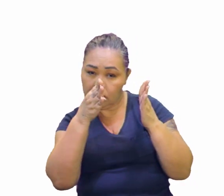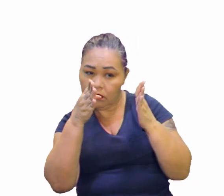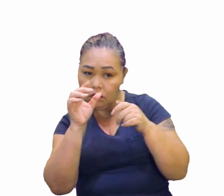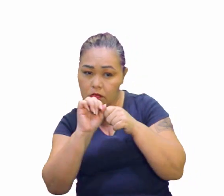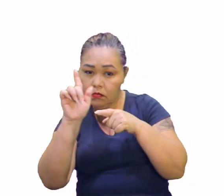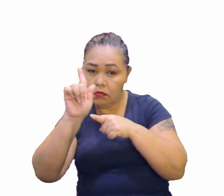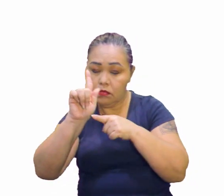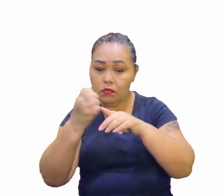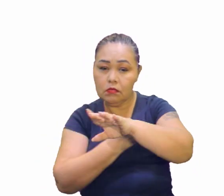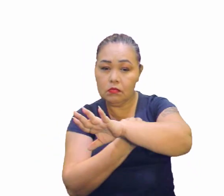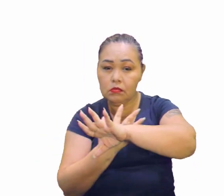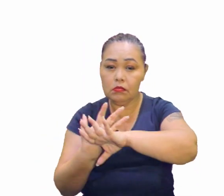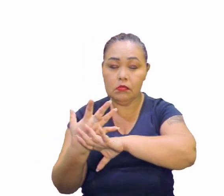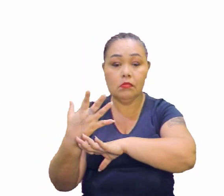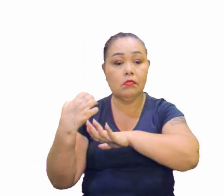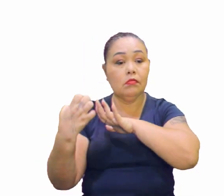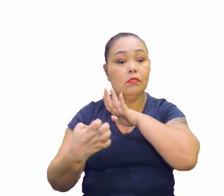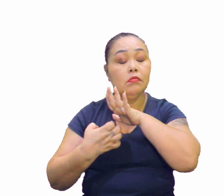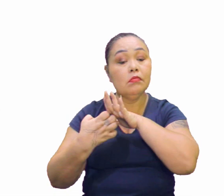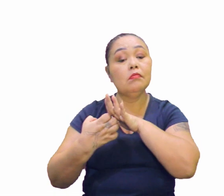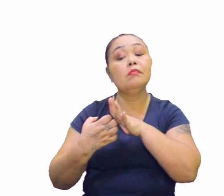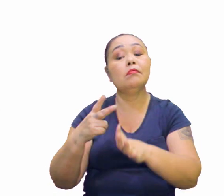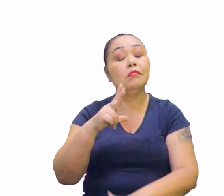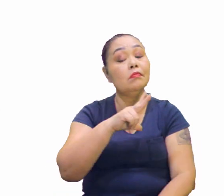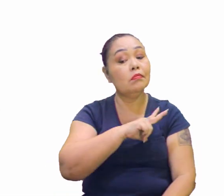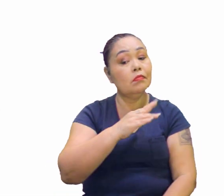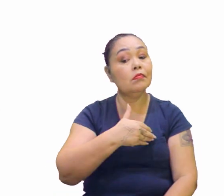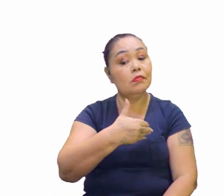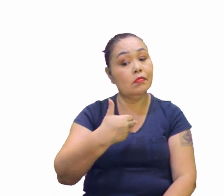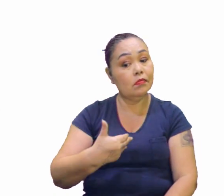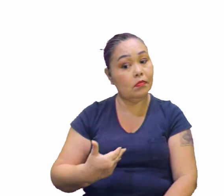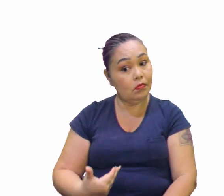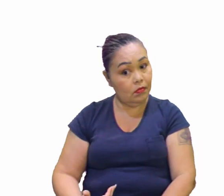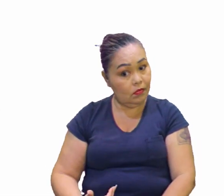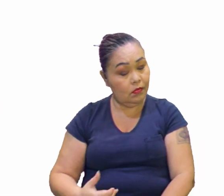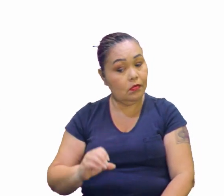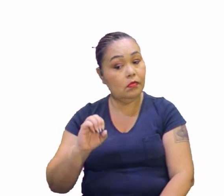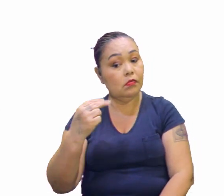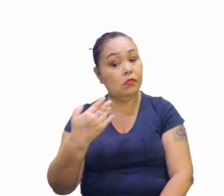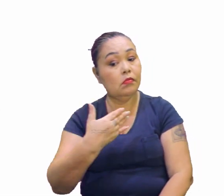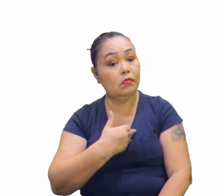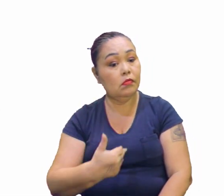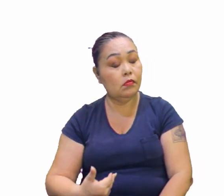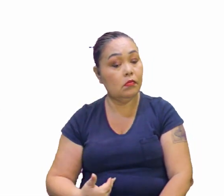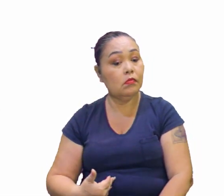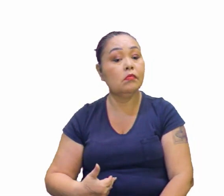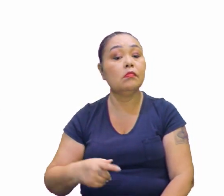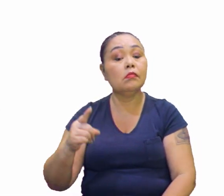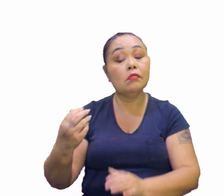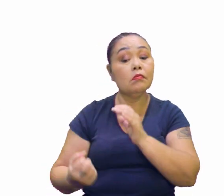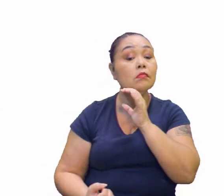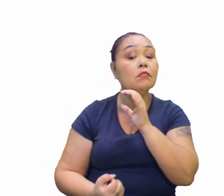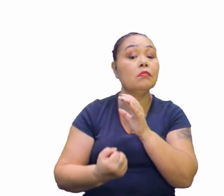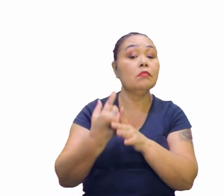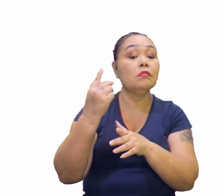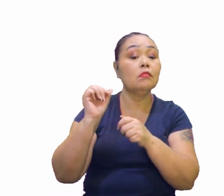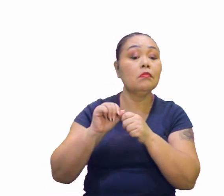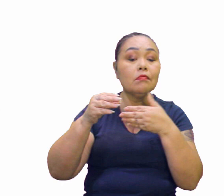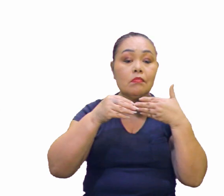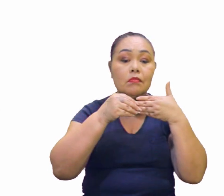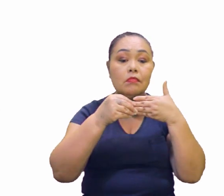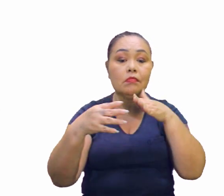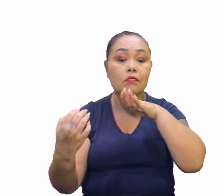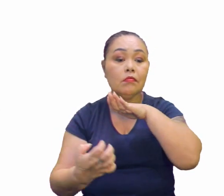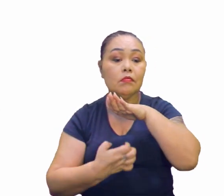a gestão ambiental para empresas privadas ou públicas. Elas foram criadas para